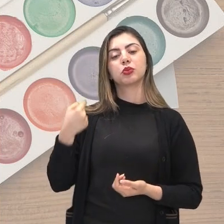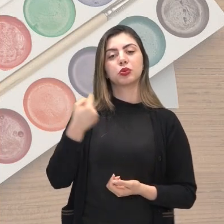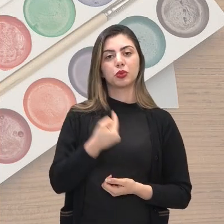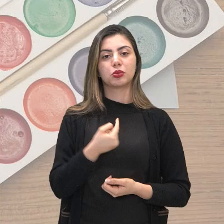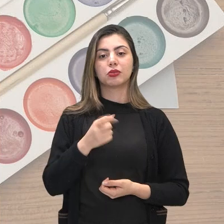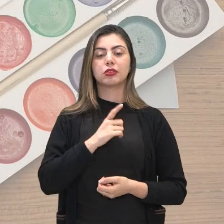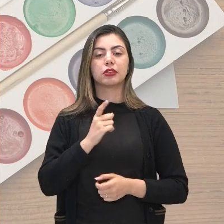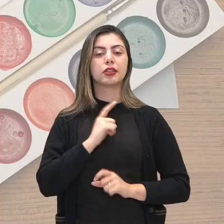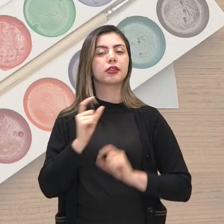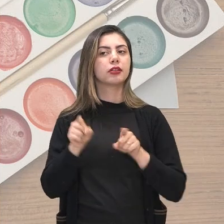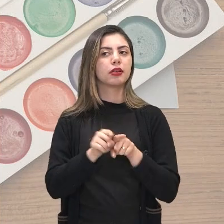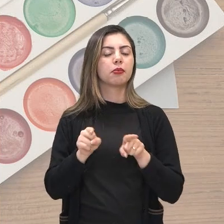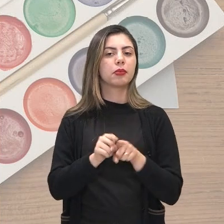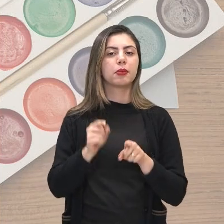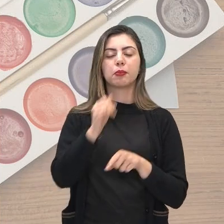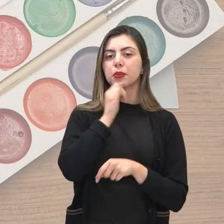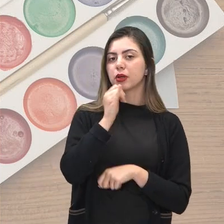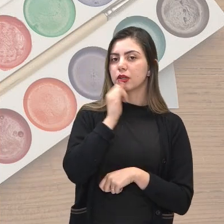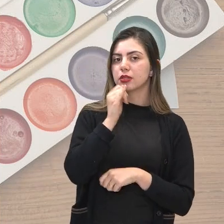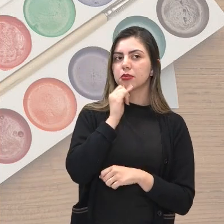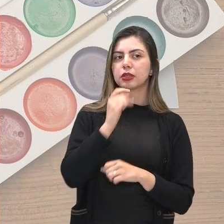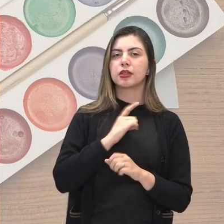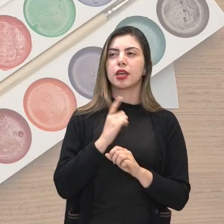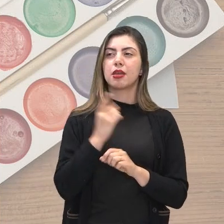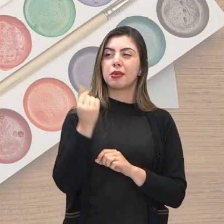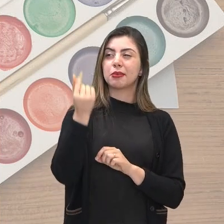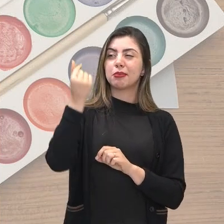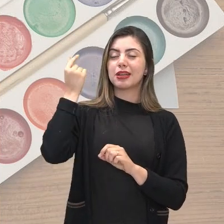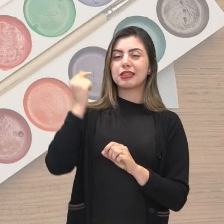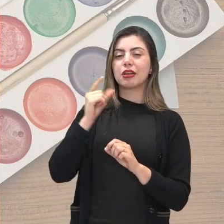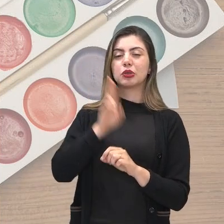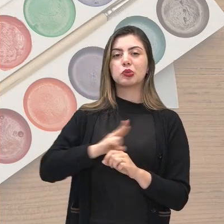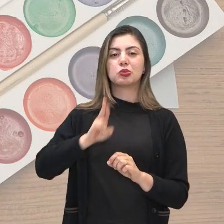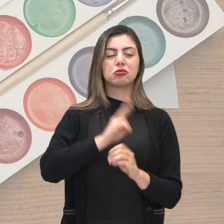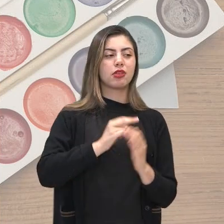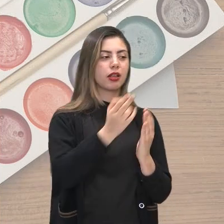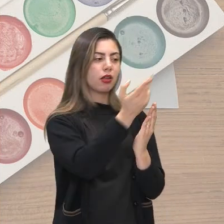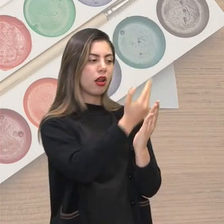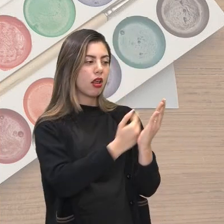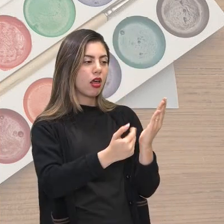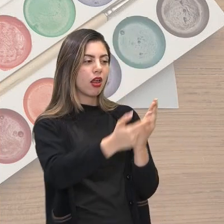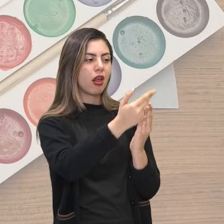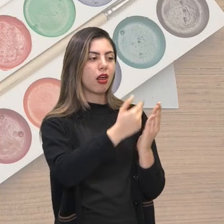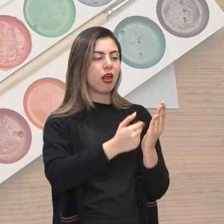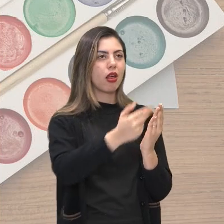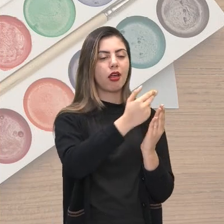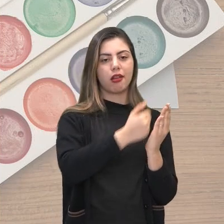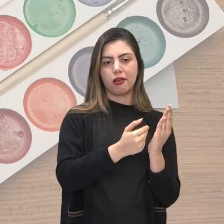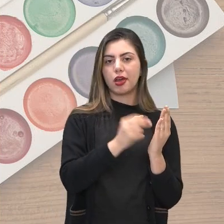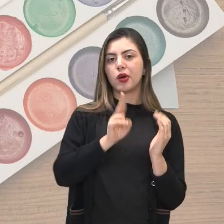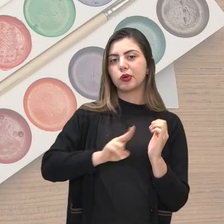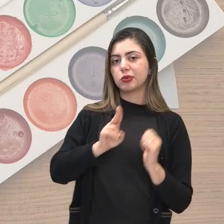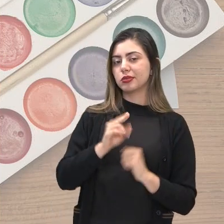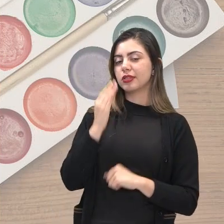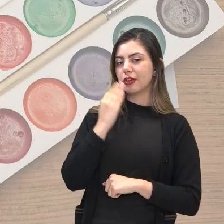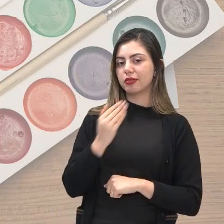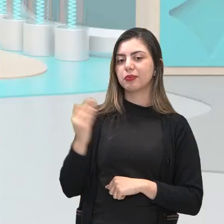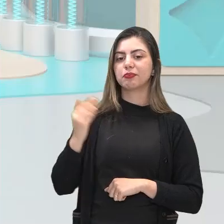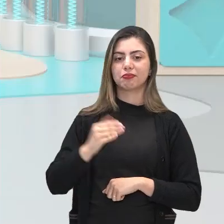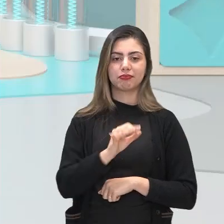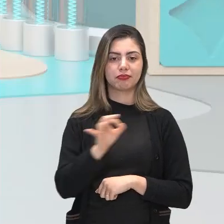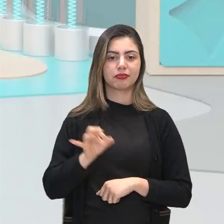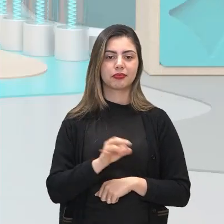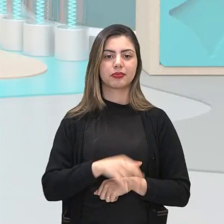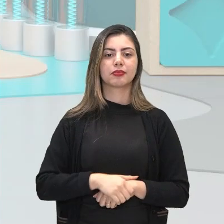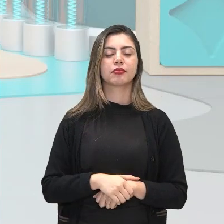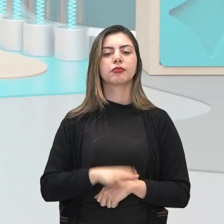ver muito nas pinturas antigas utilizadas nas paredes e nos grandes quadros. Muito bem,